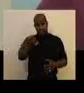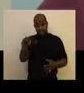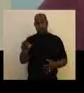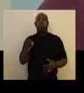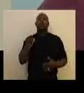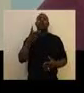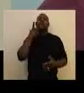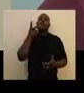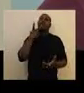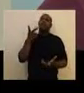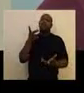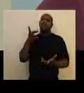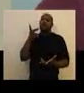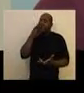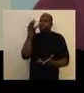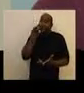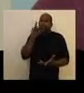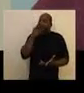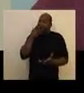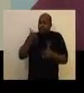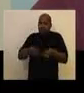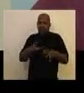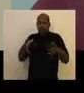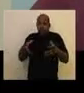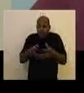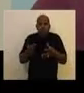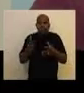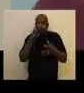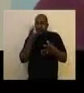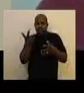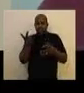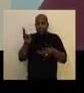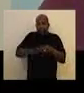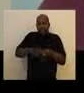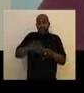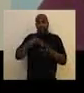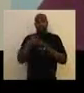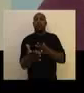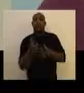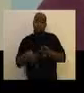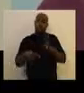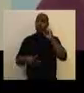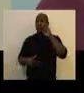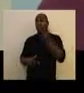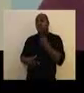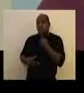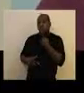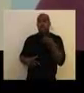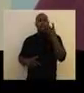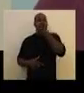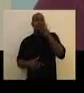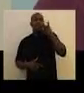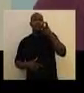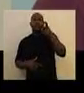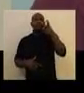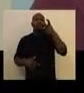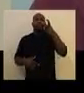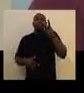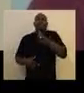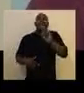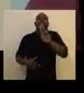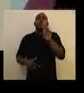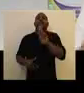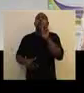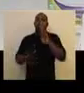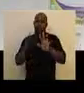ele é oralizado, mas ele não usa Libras. Então ele está podendo aprender agora na oficina Libras para se comunicar com os surdos. E